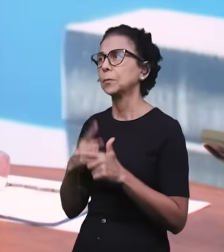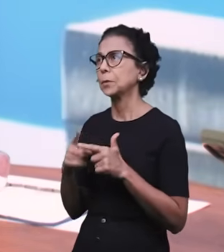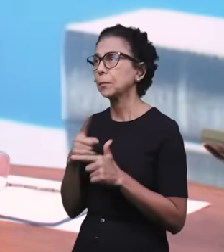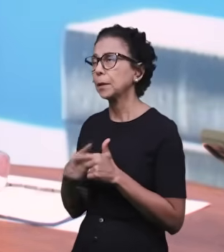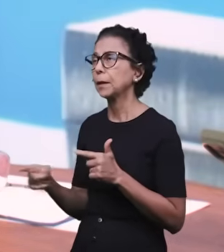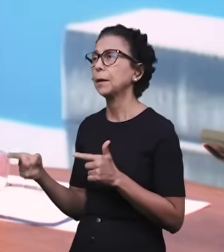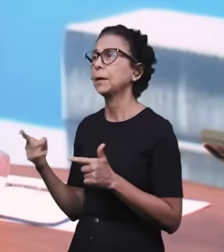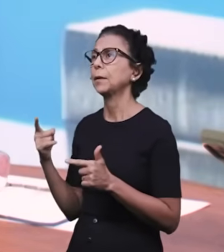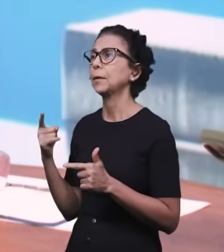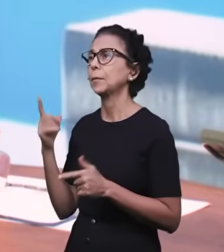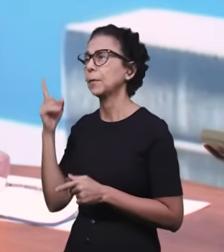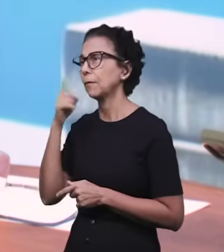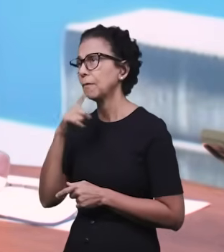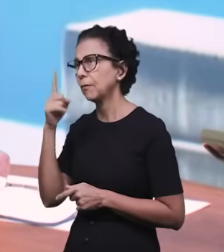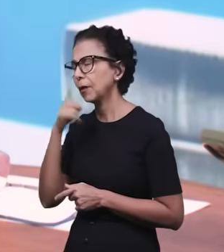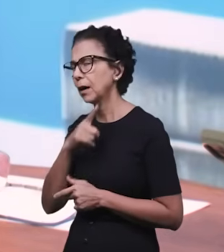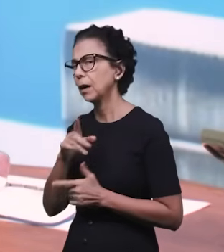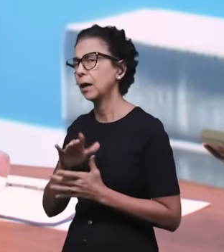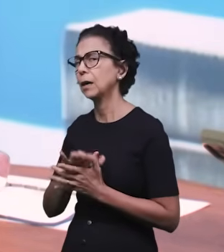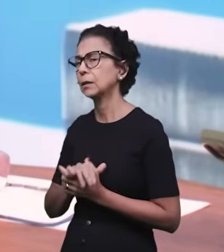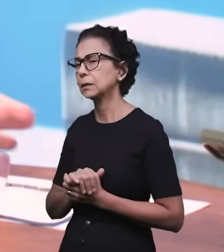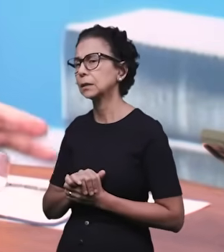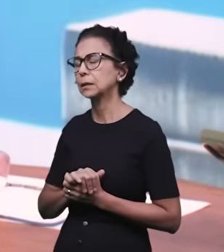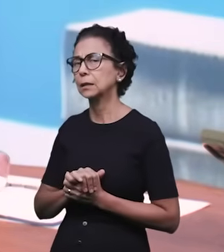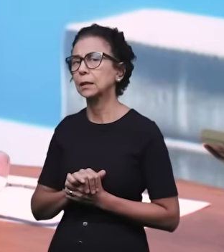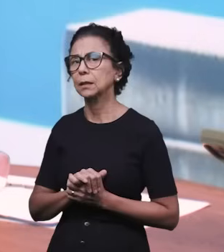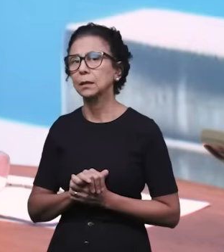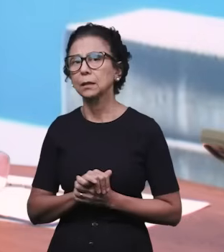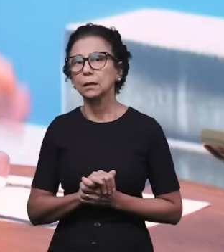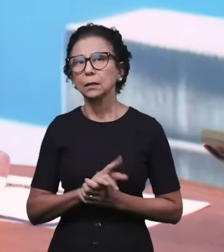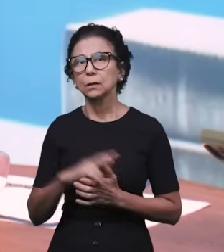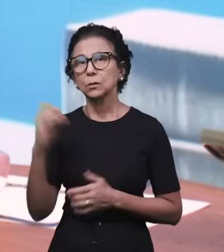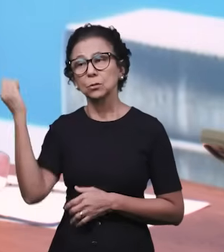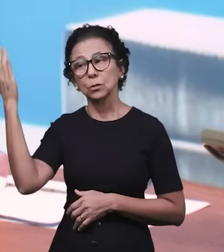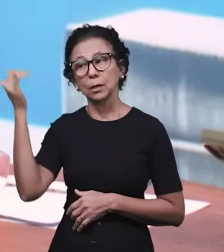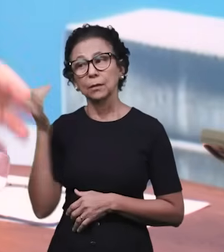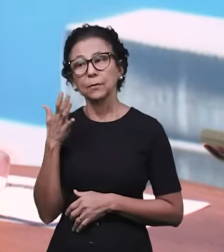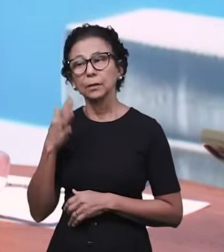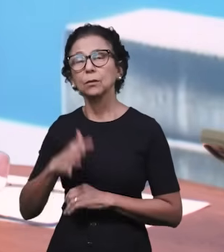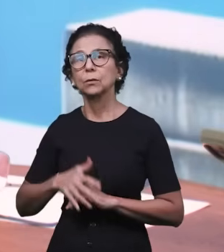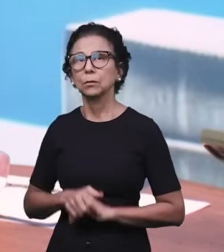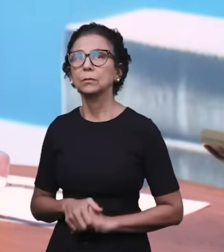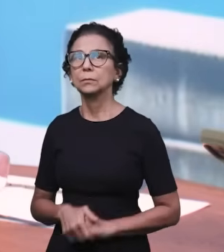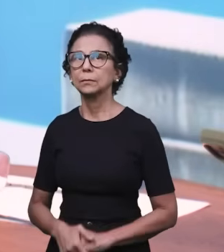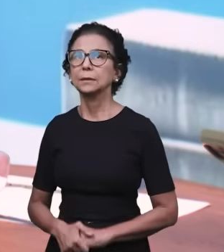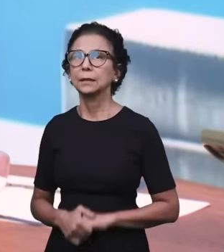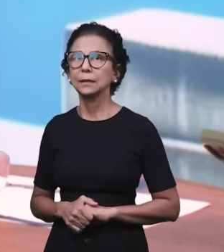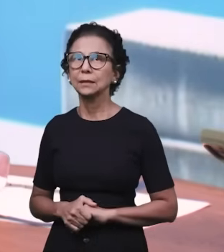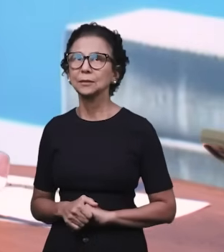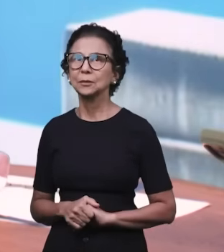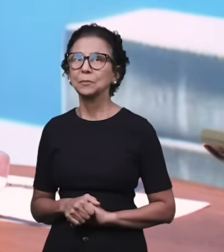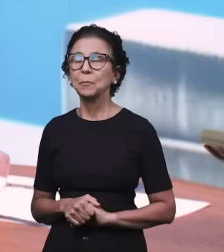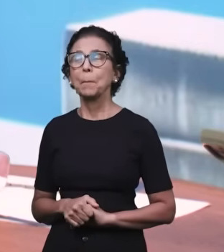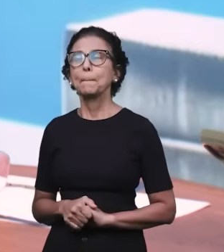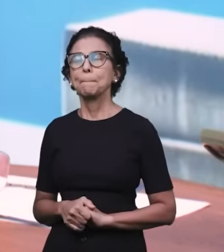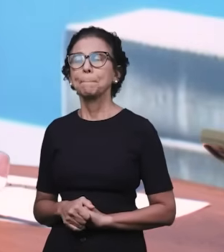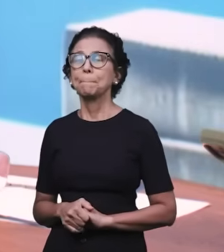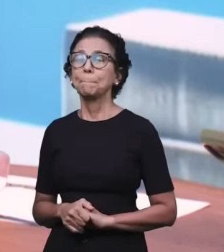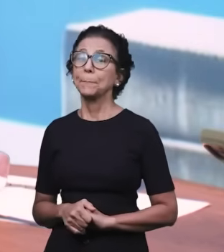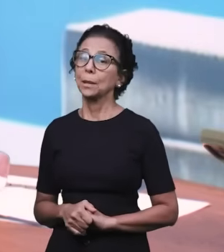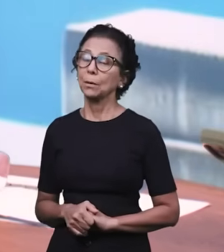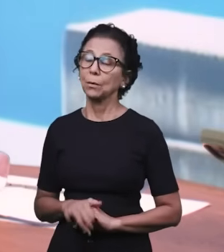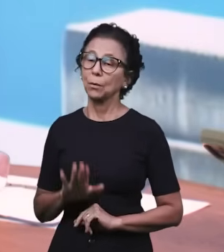problemas. E o senhor revelou, ele está fazendo isso. E era mais de um numa igreja. Eles estão fazendo isso,